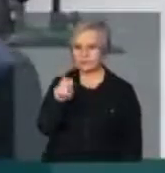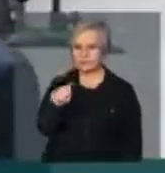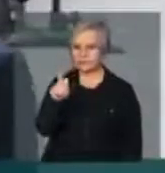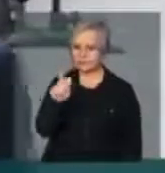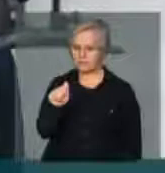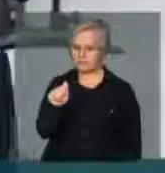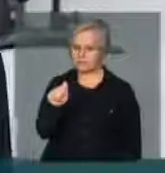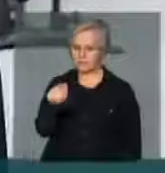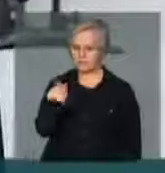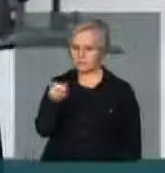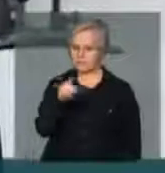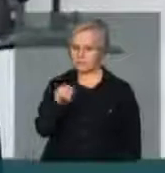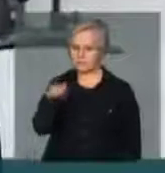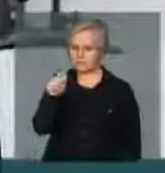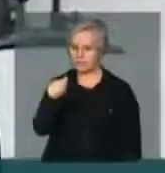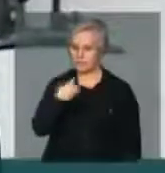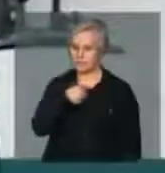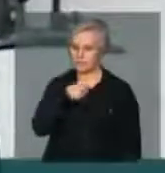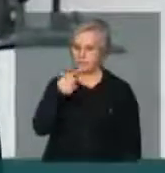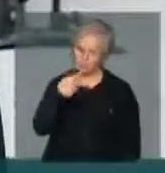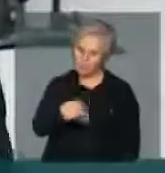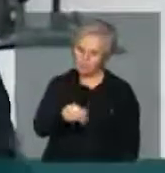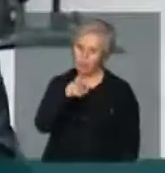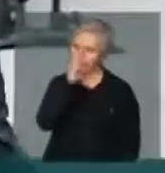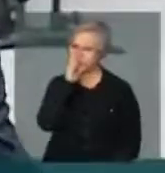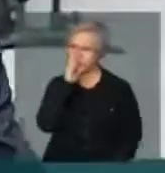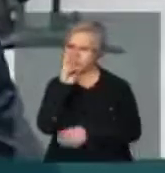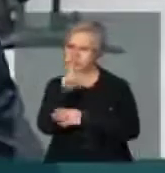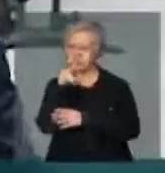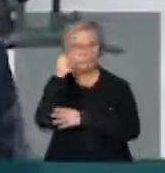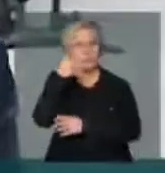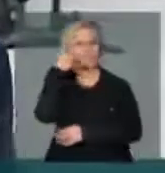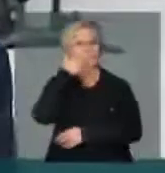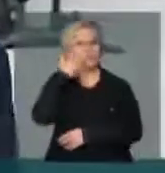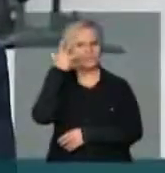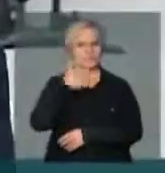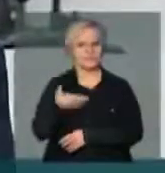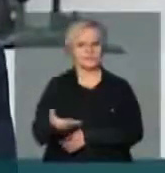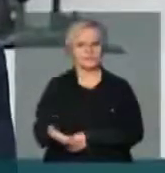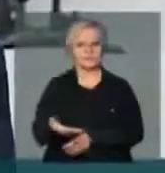estava acompanhando aqui antes do teu pronunciamento,